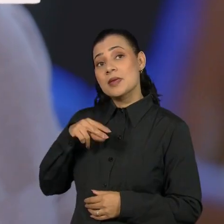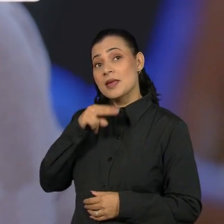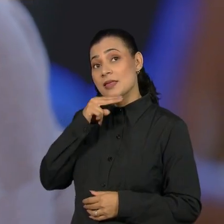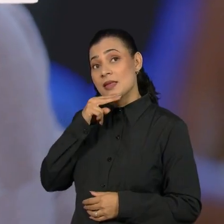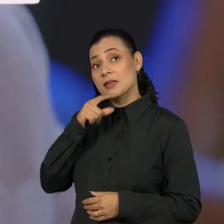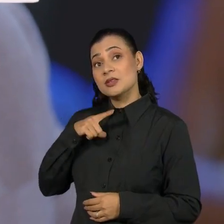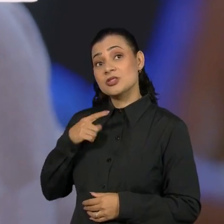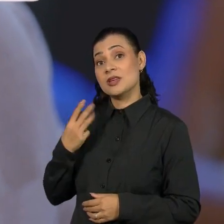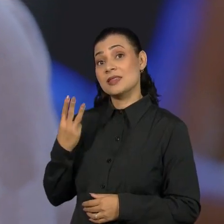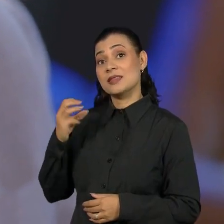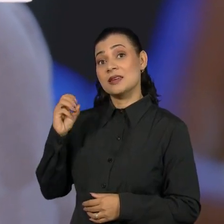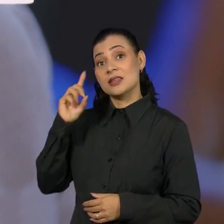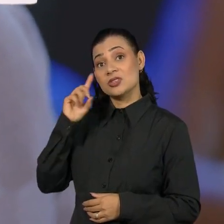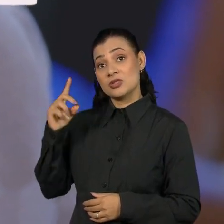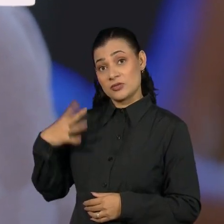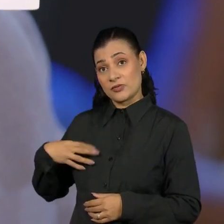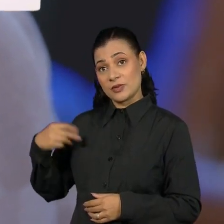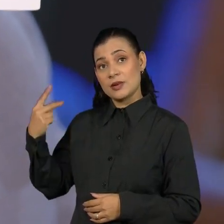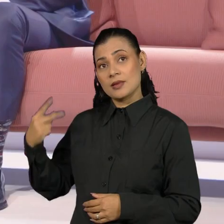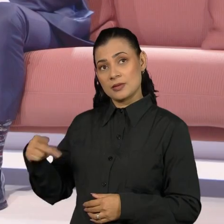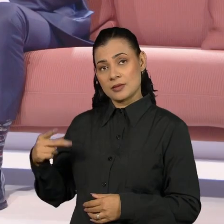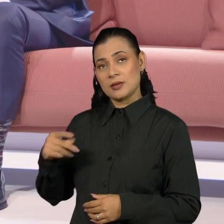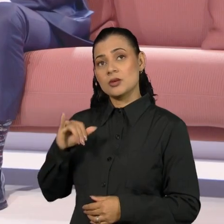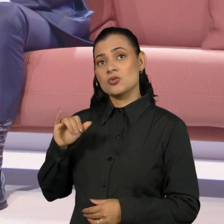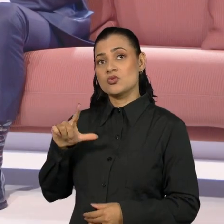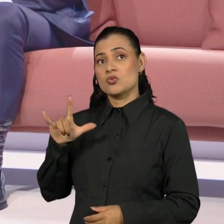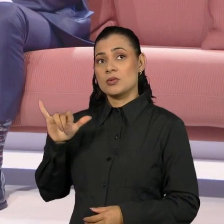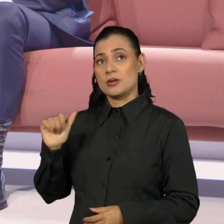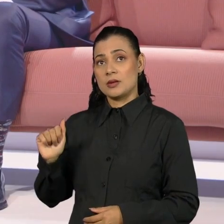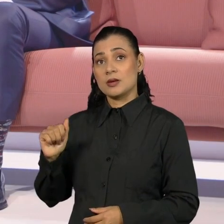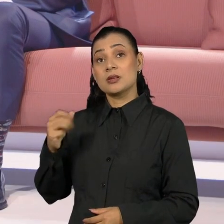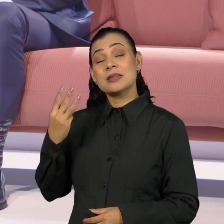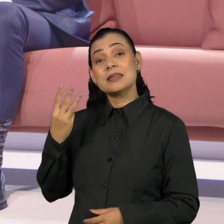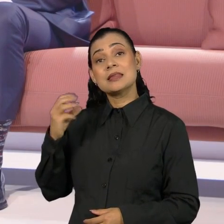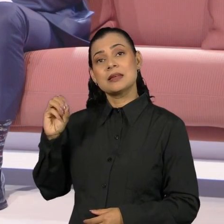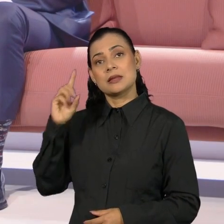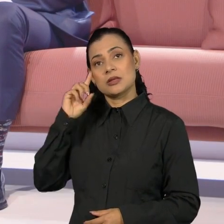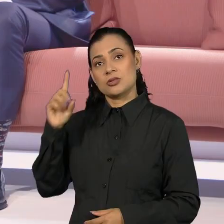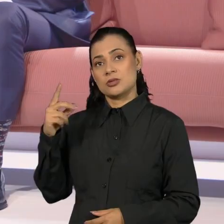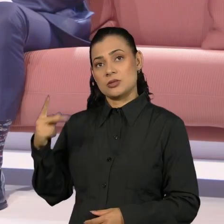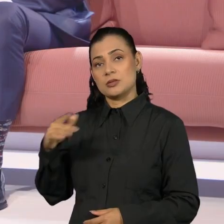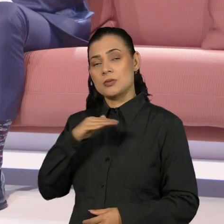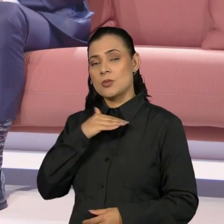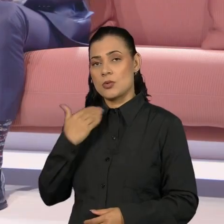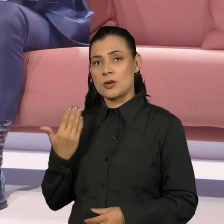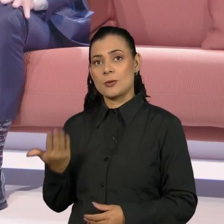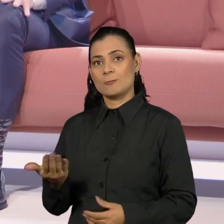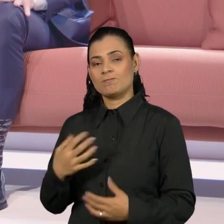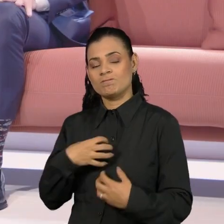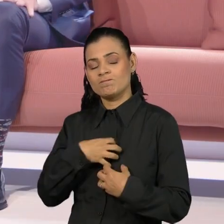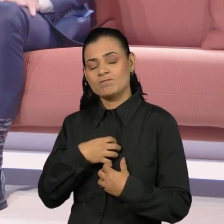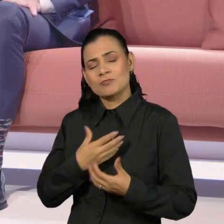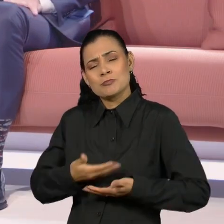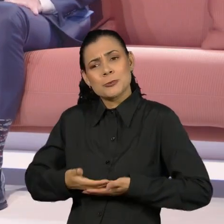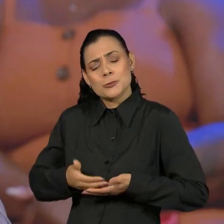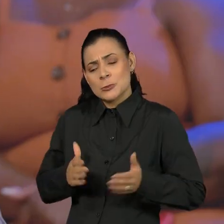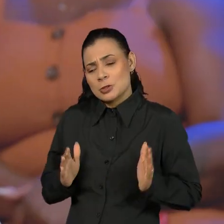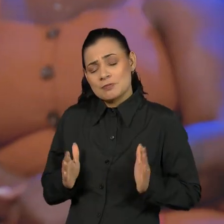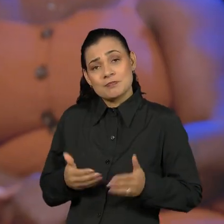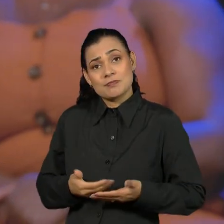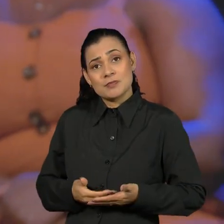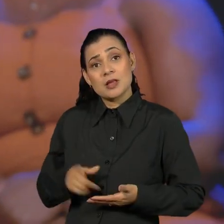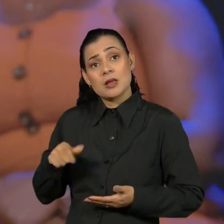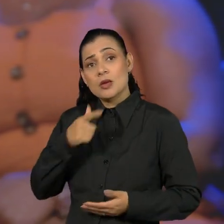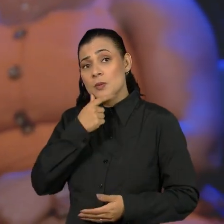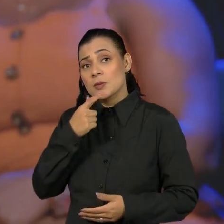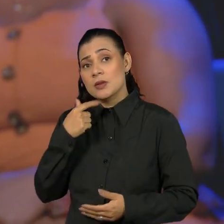30 dias. A filha dele. A filha. Tinha 30 dias quando ele faleceu. E era um menino maravilhoso.